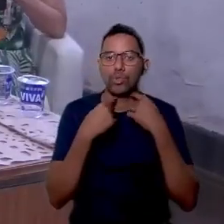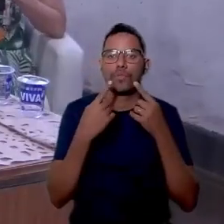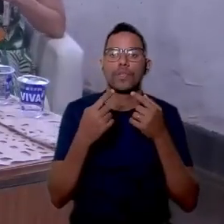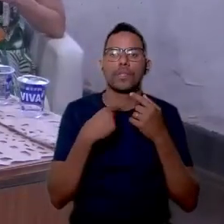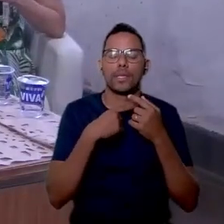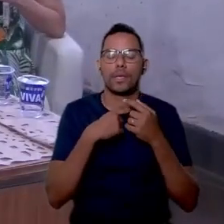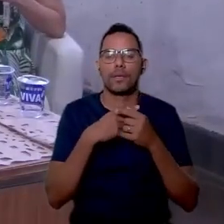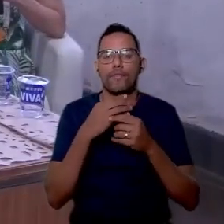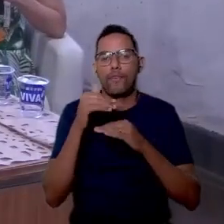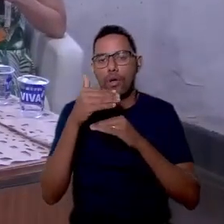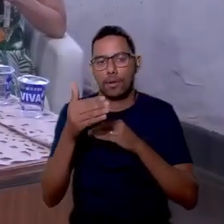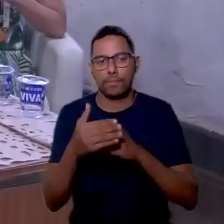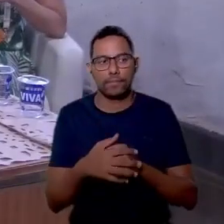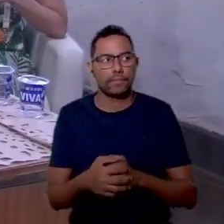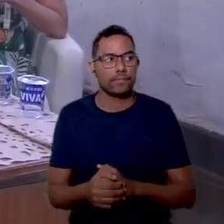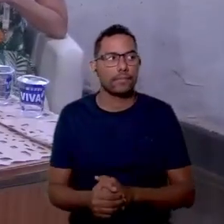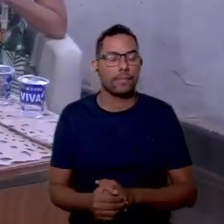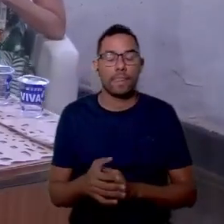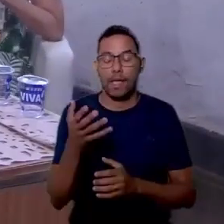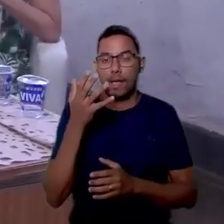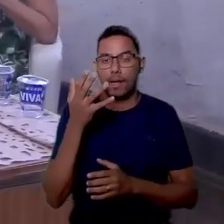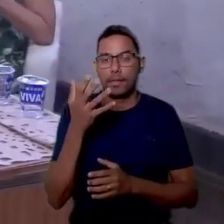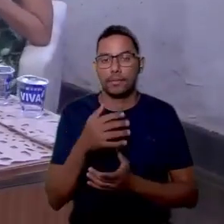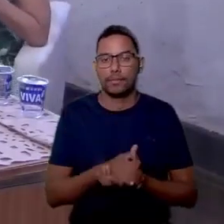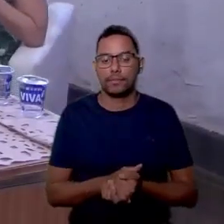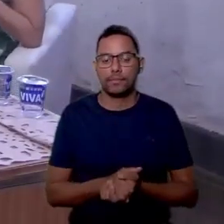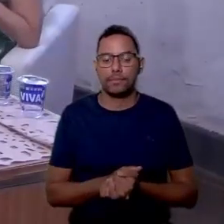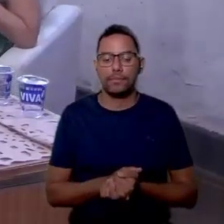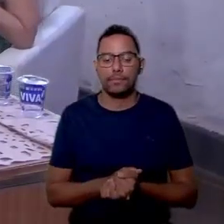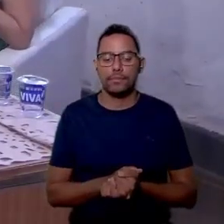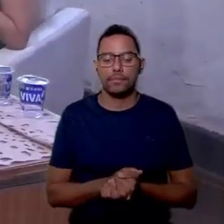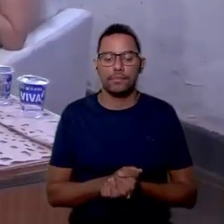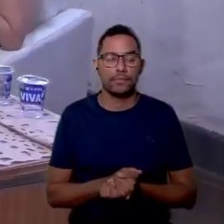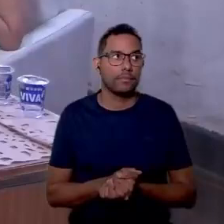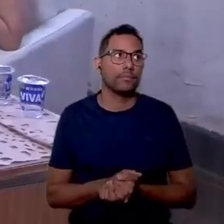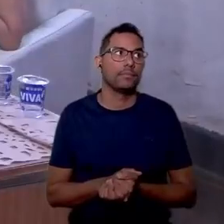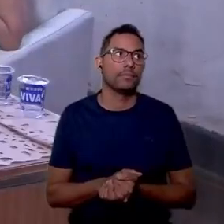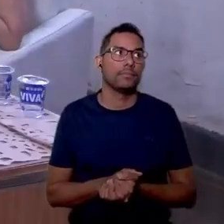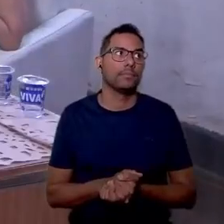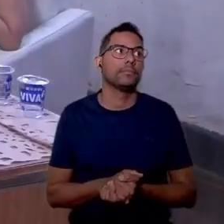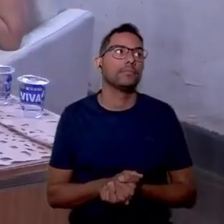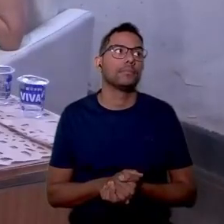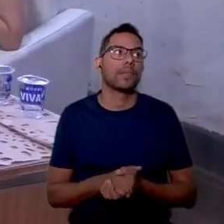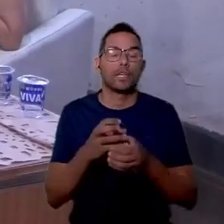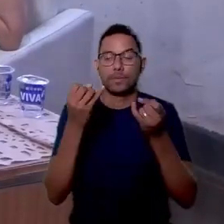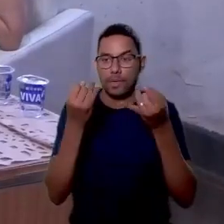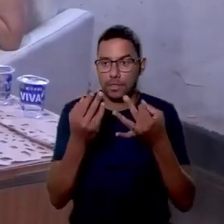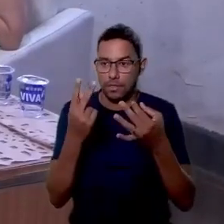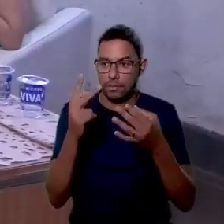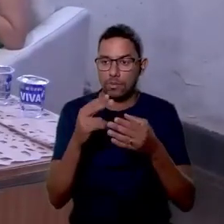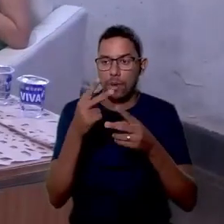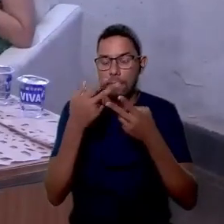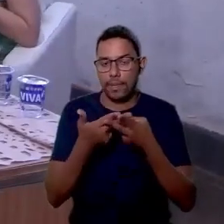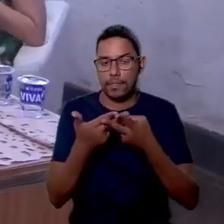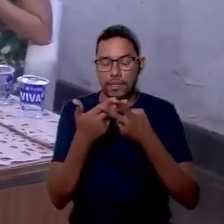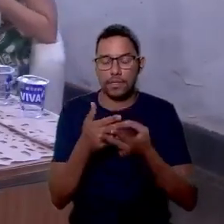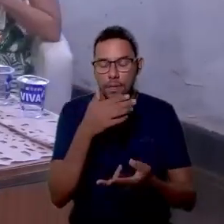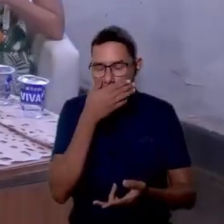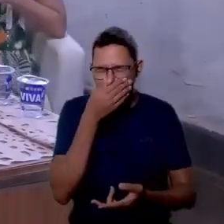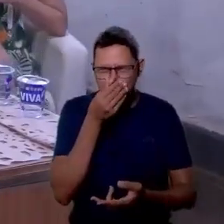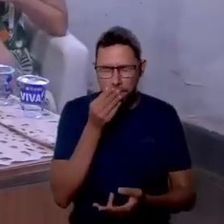de vocês fora daqui. Queria agradecer pela sua explicação,